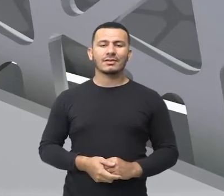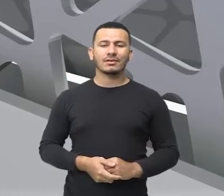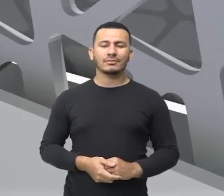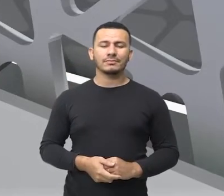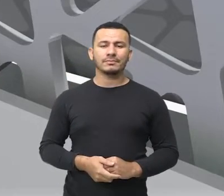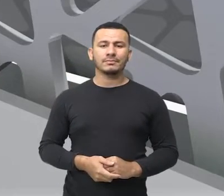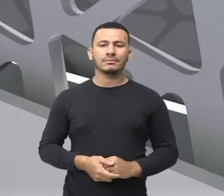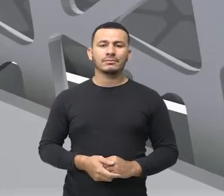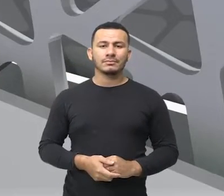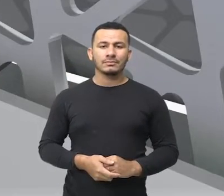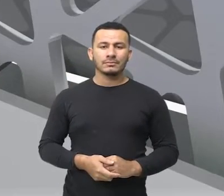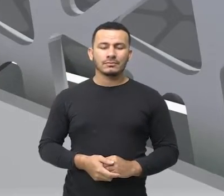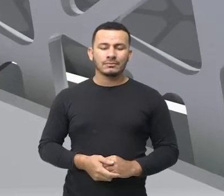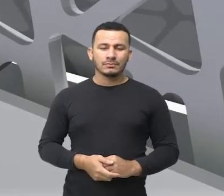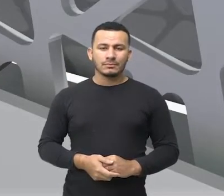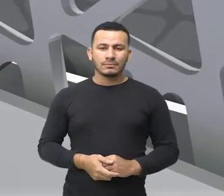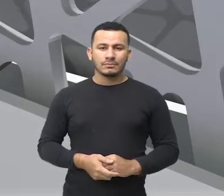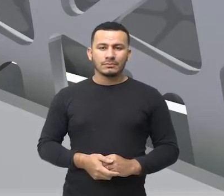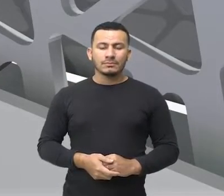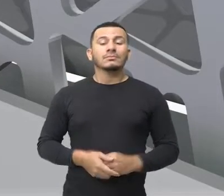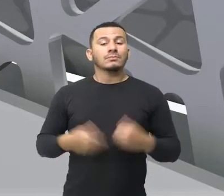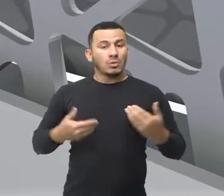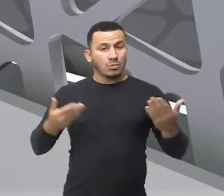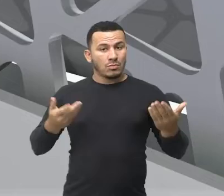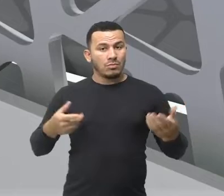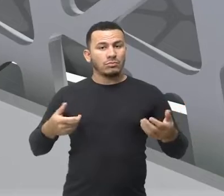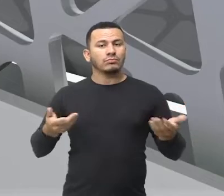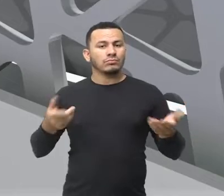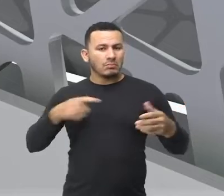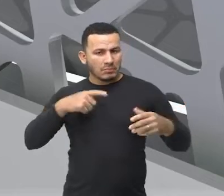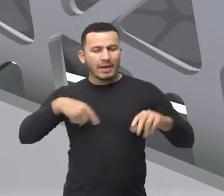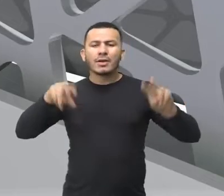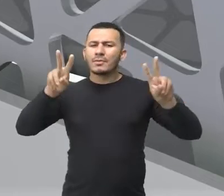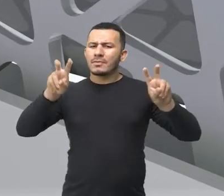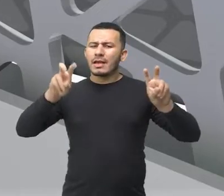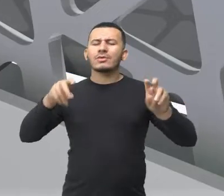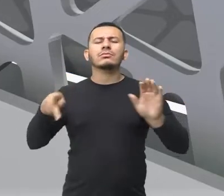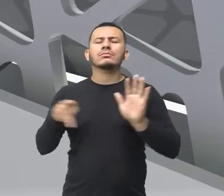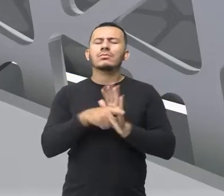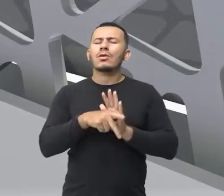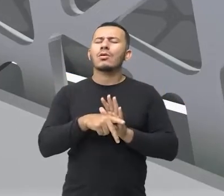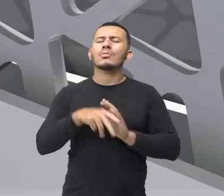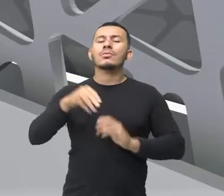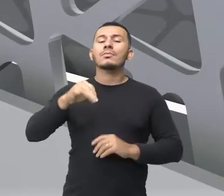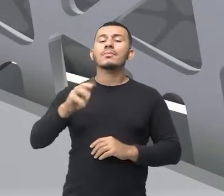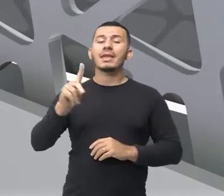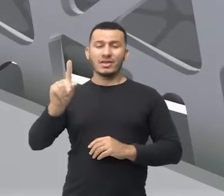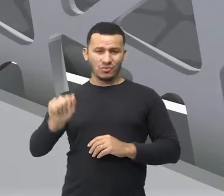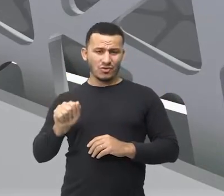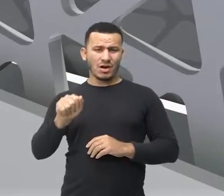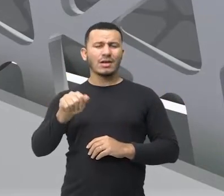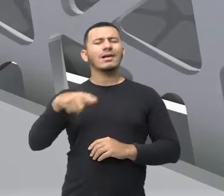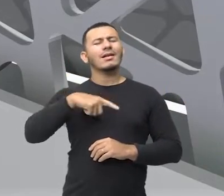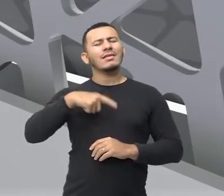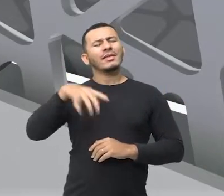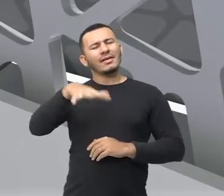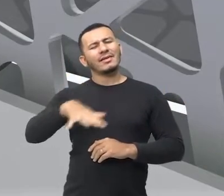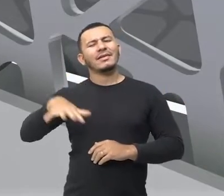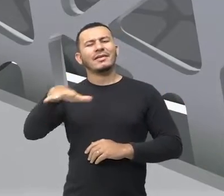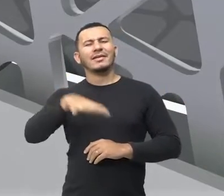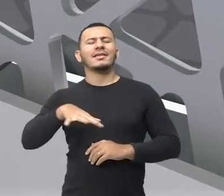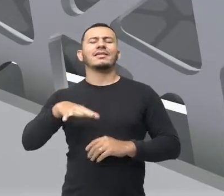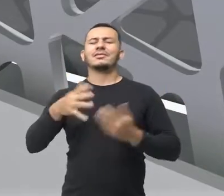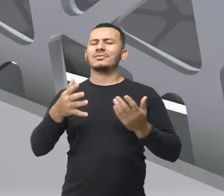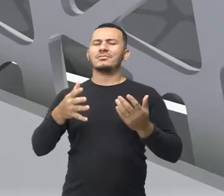aí, em especial, temos tratado sobre textos midiáticos com vocês, textos que estão aí